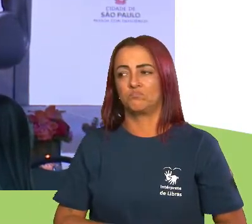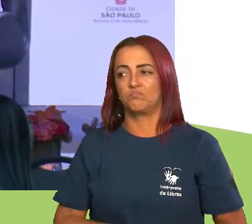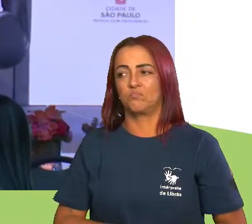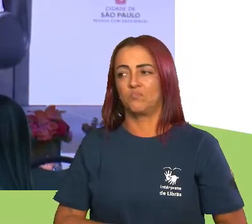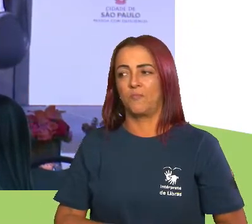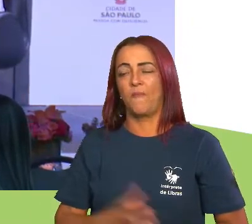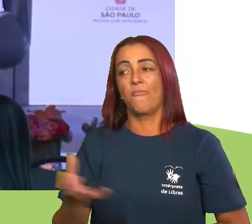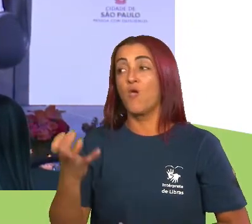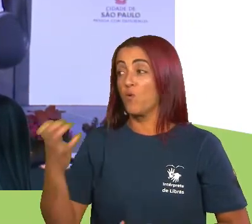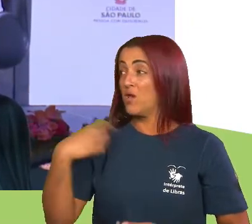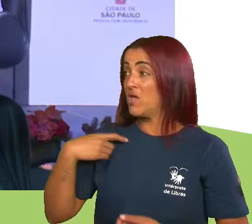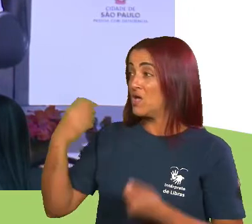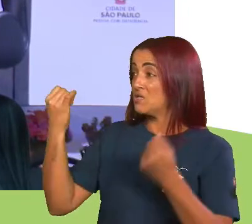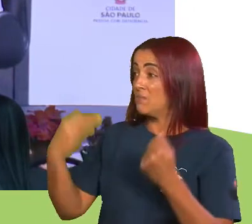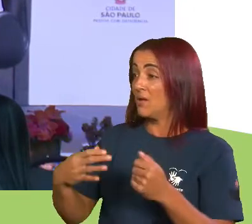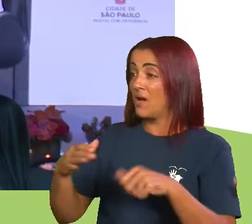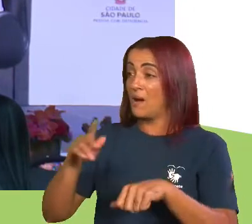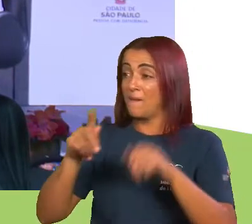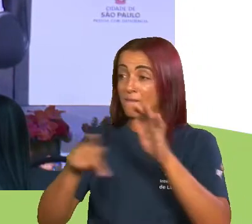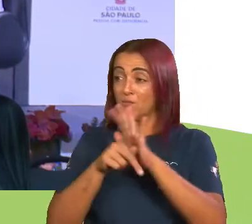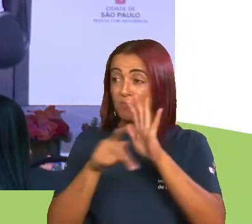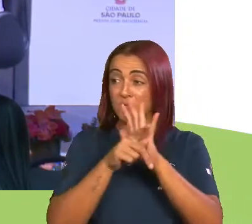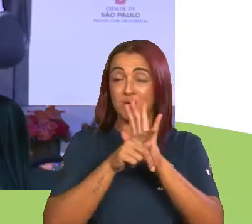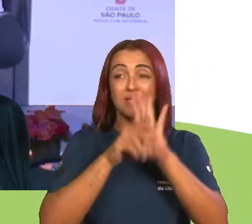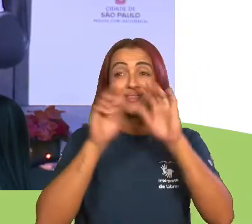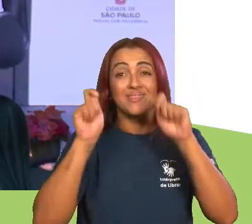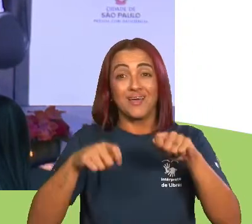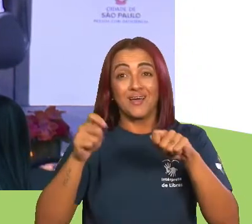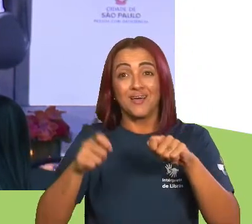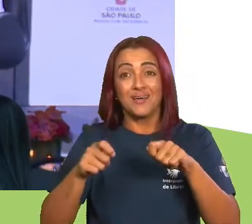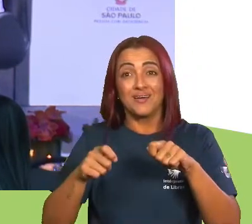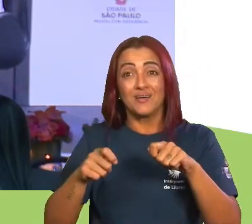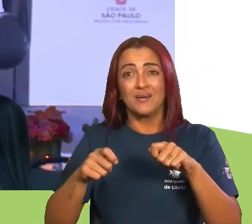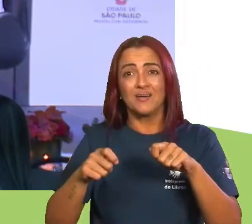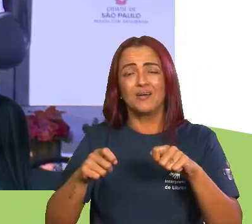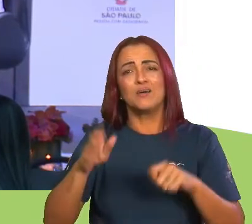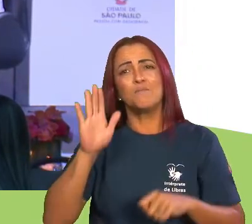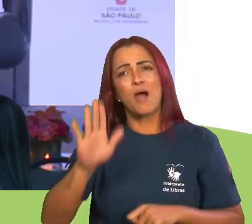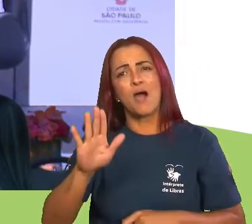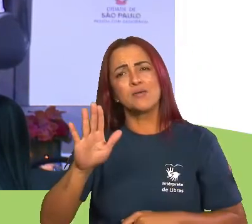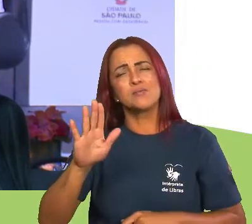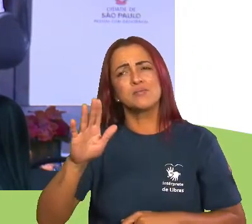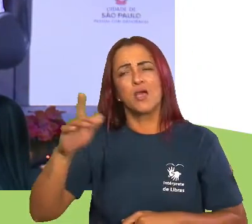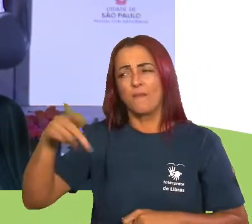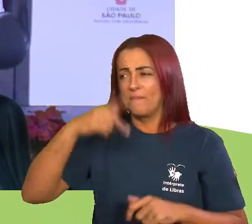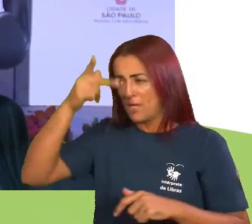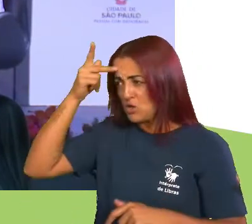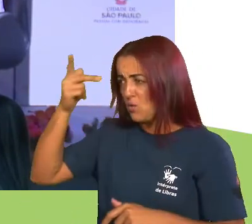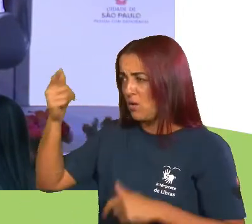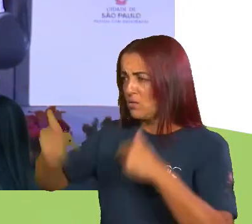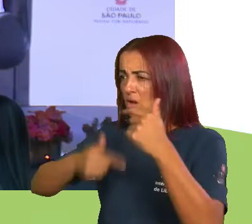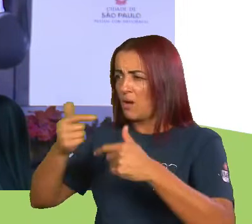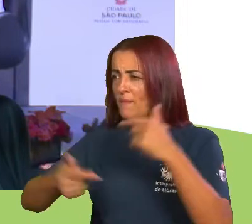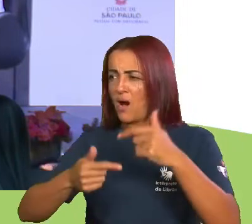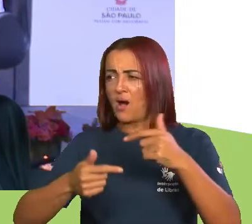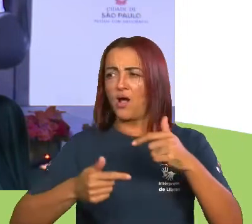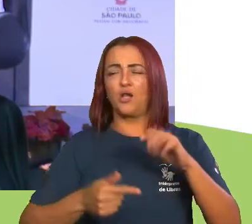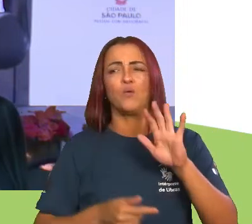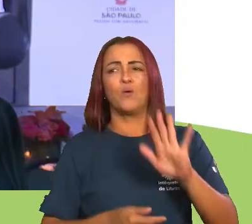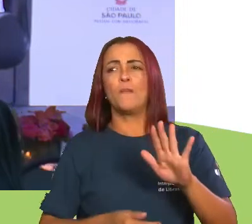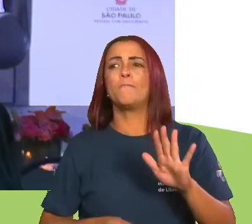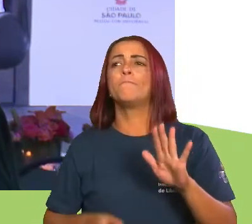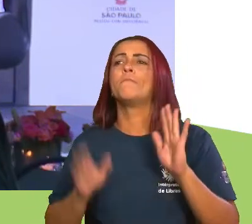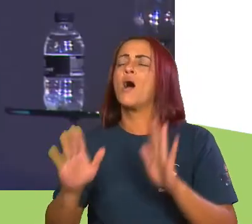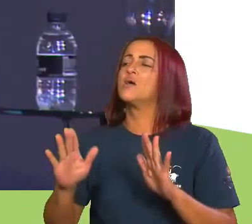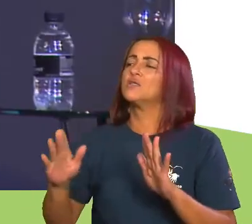Queria falar uma coisa que o Carlinhos me disse uma vez. A gente estava começando esse trabalho... E eu falei alguma coisa